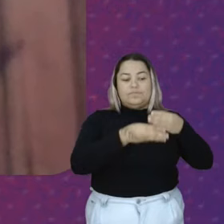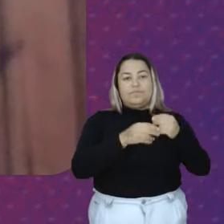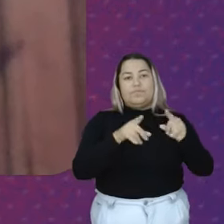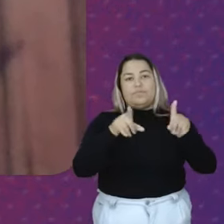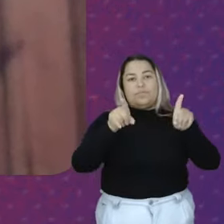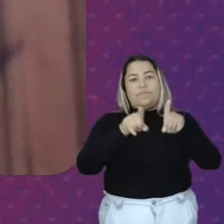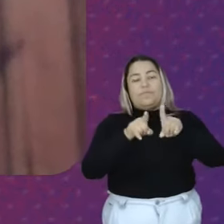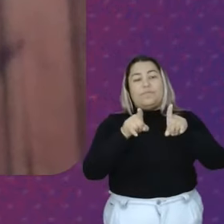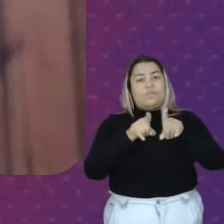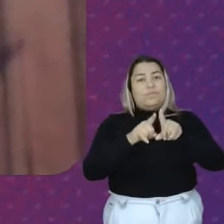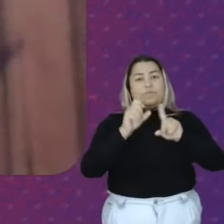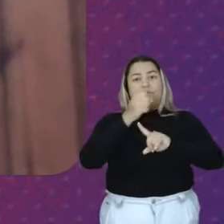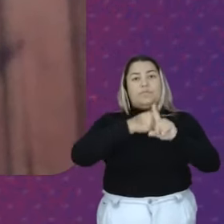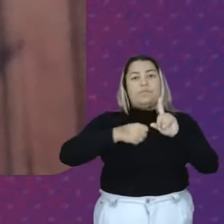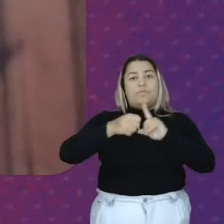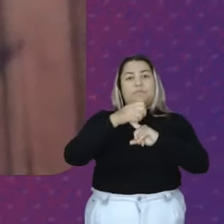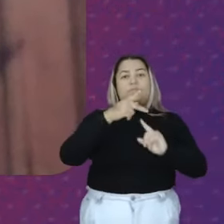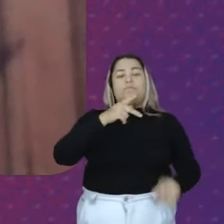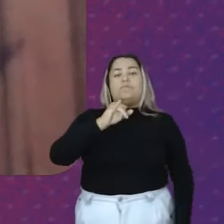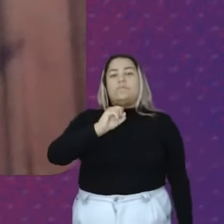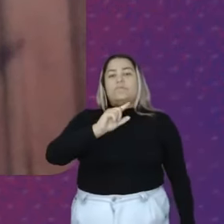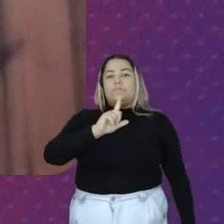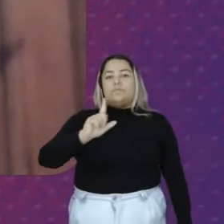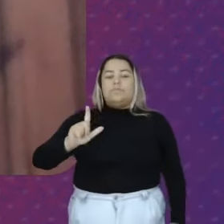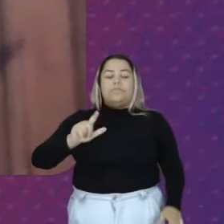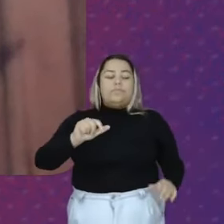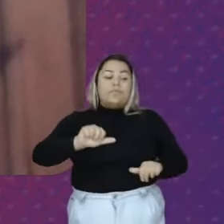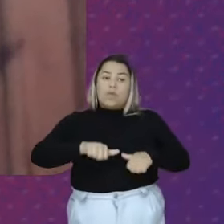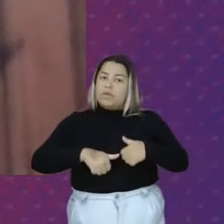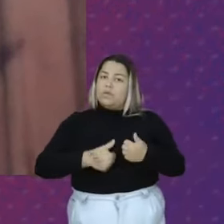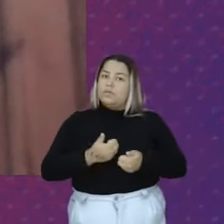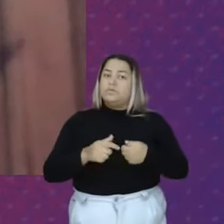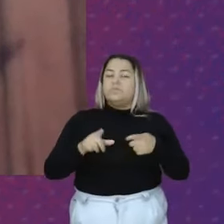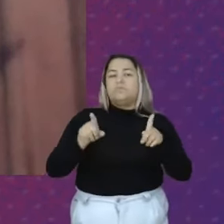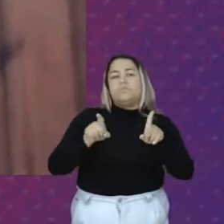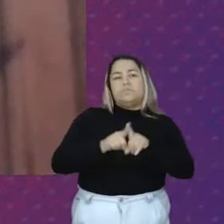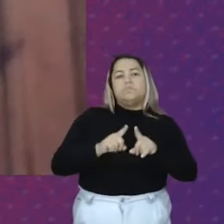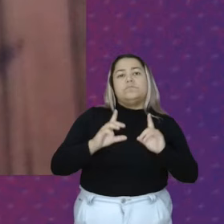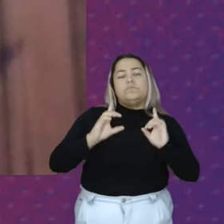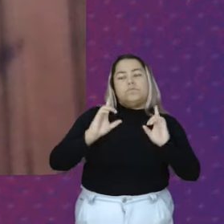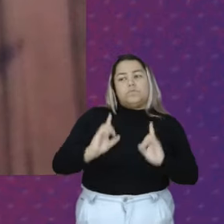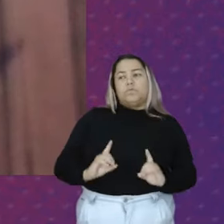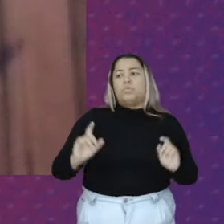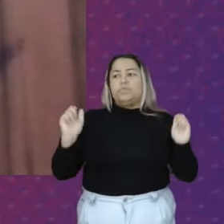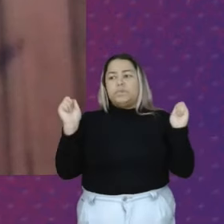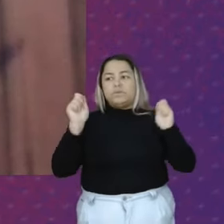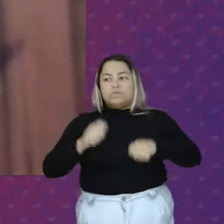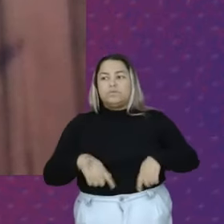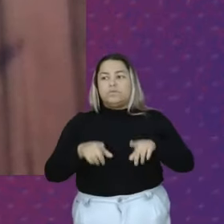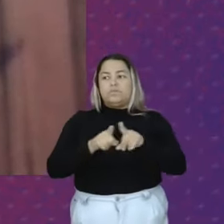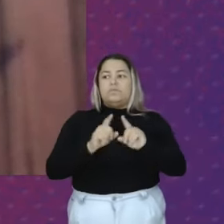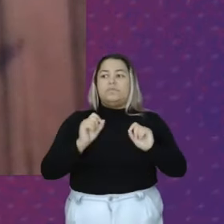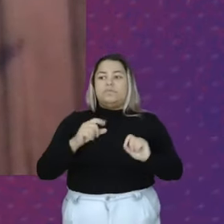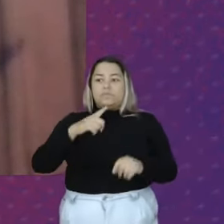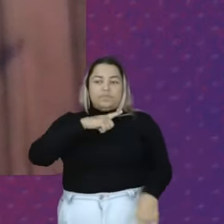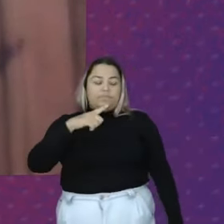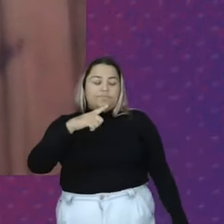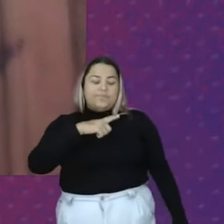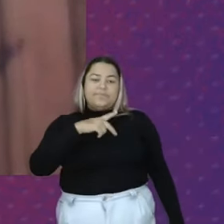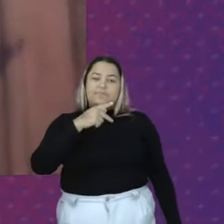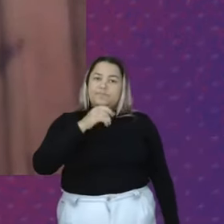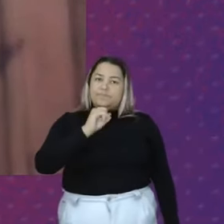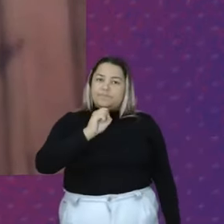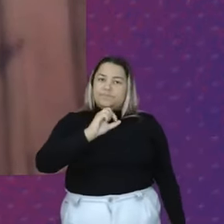biopal biopsicosocial é avaliação da deficiência quando necessária deve ser bi psí